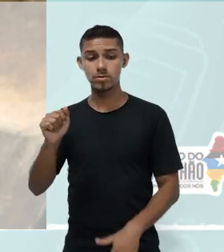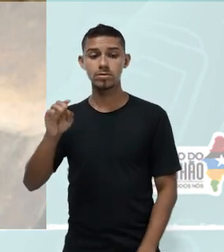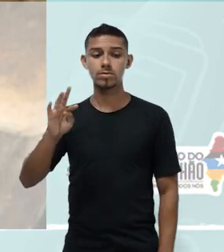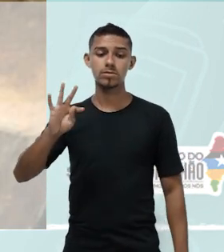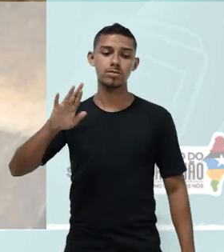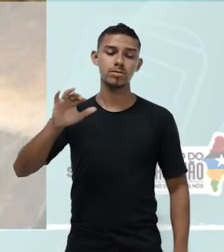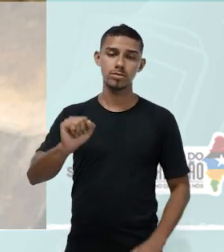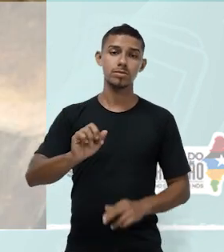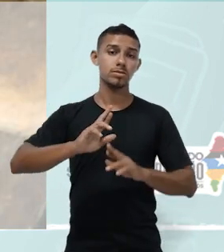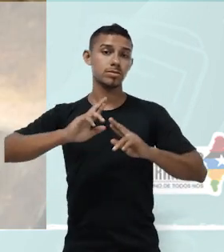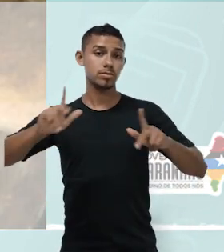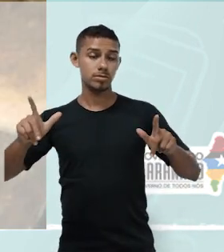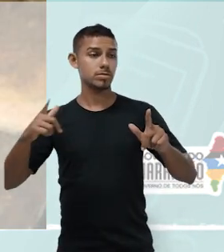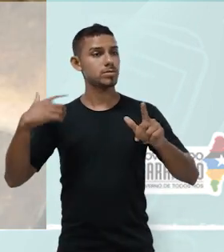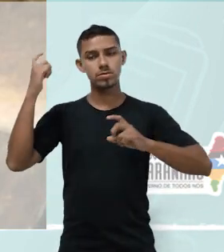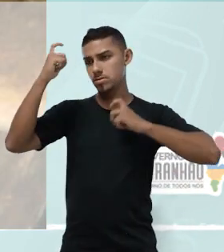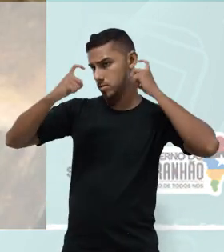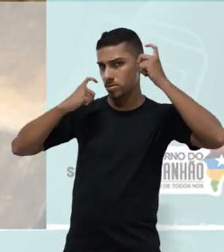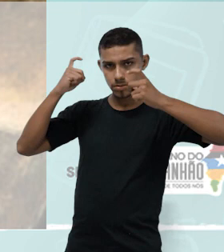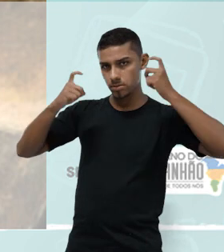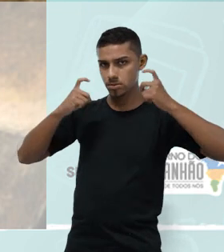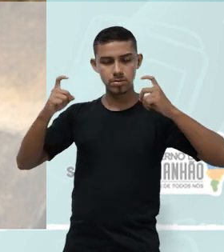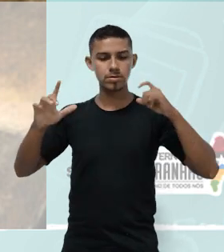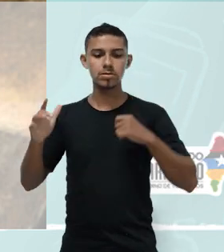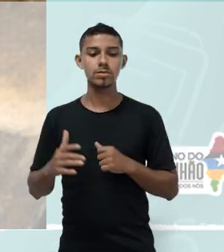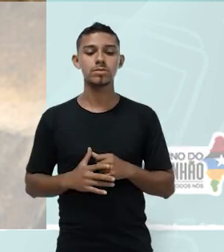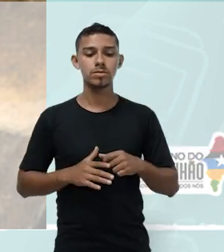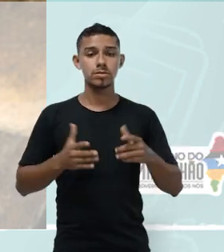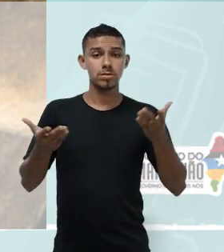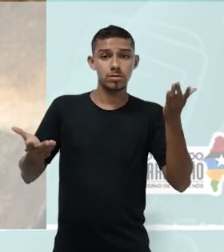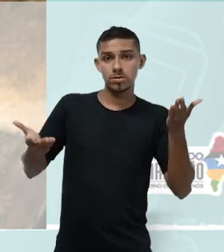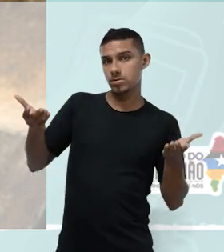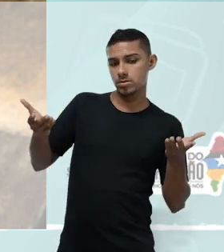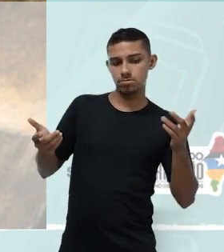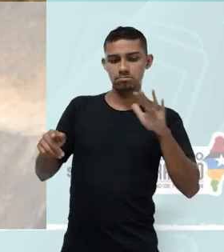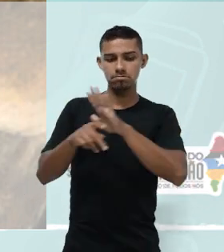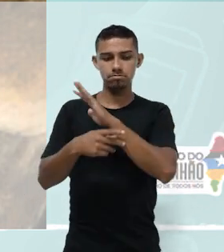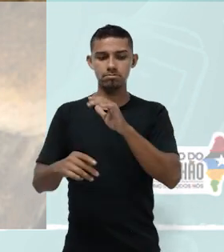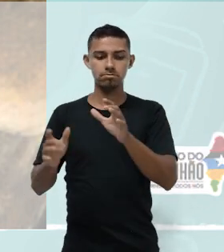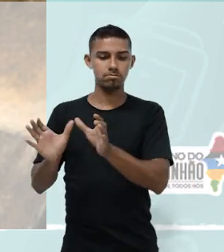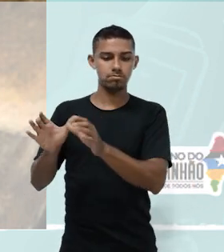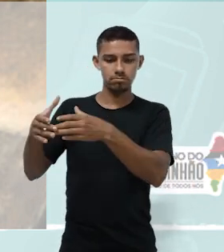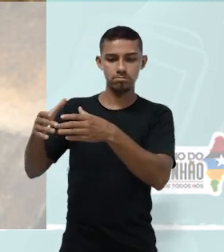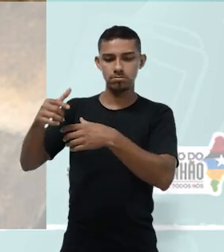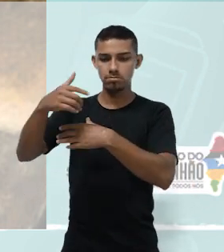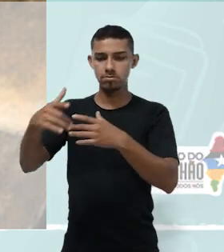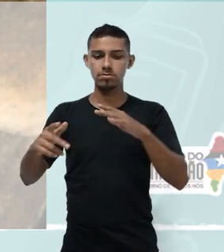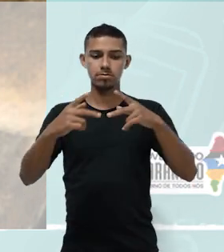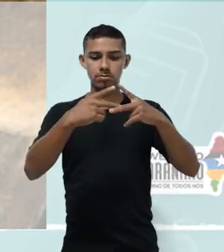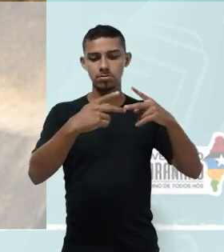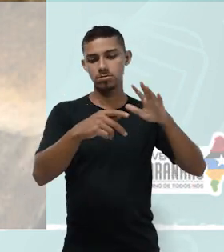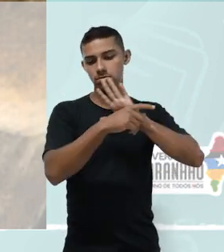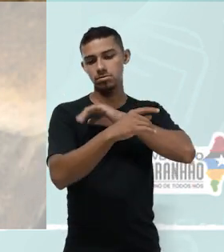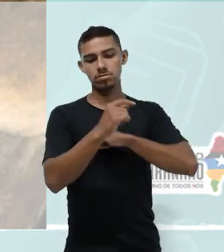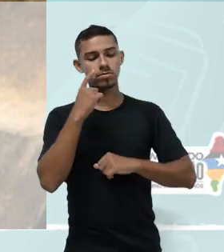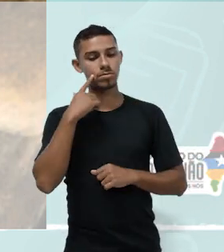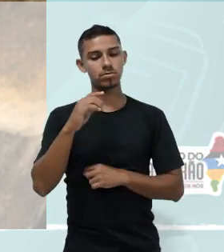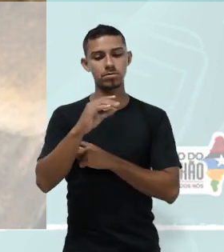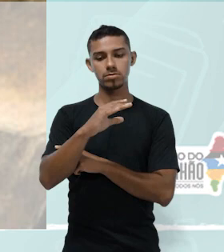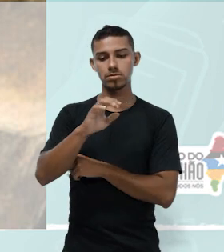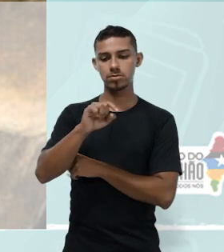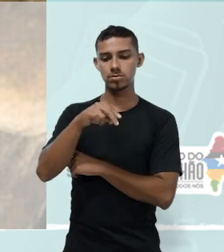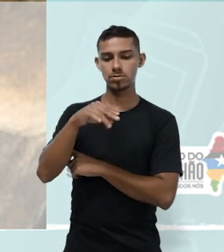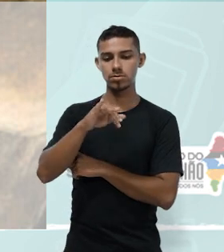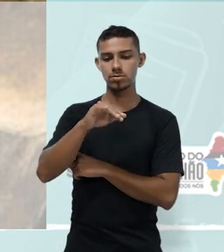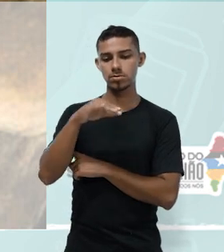com o tema, eu tenho preocupação em montar o equilíbrio, né, dessas formas. Essa é a fase cezanina ou cesariana,